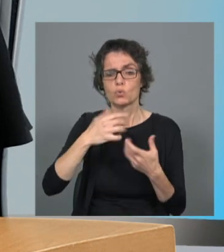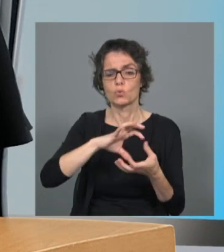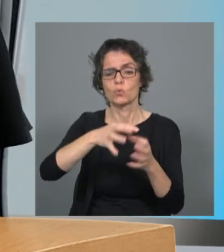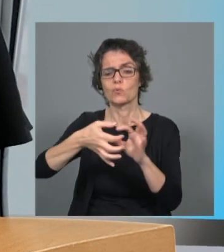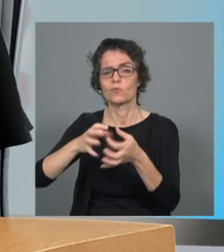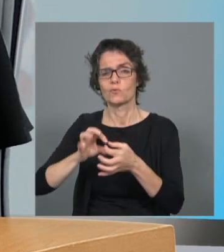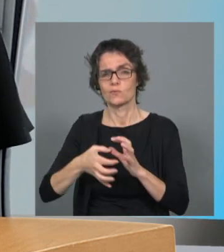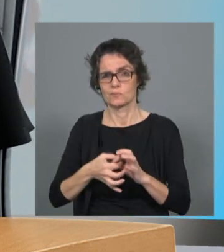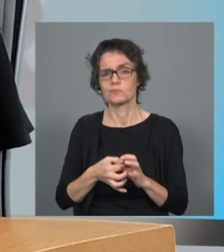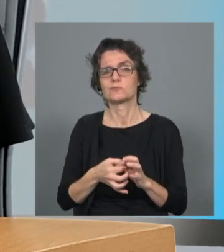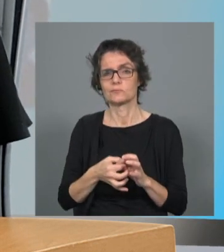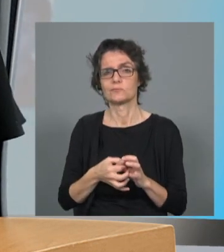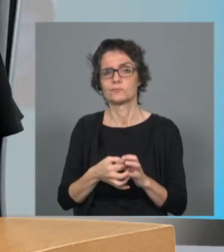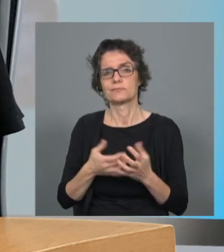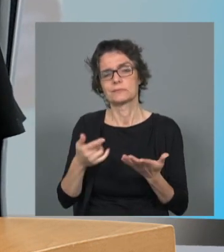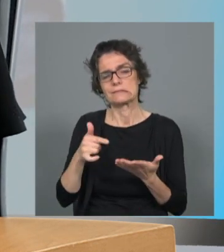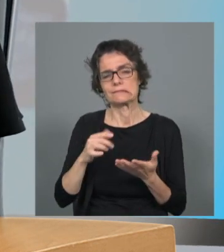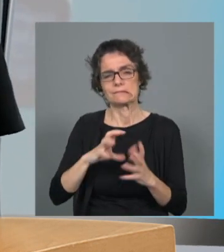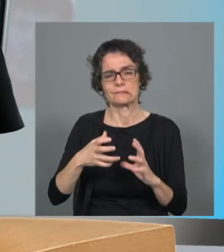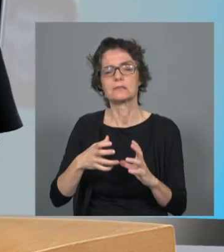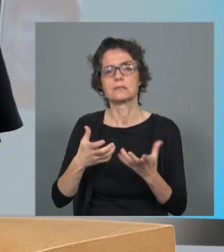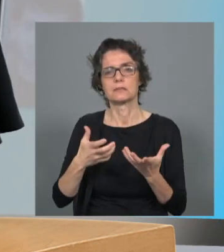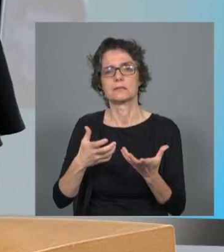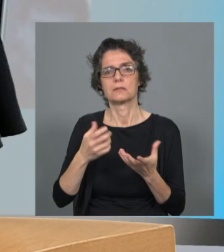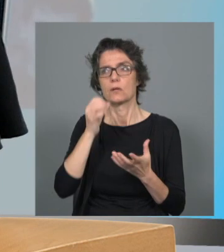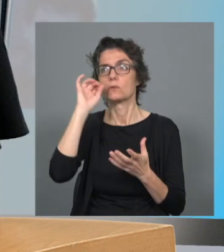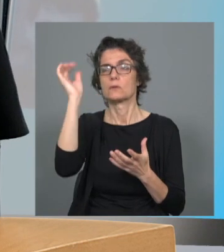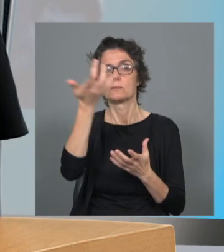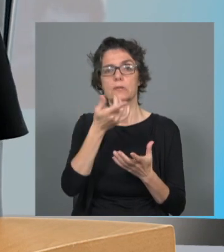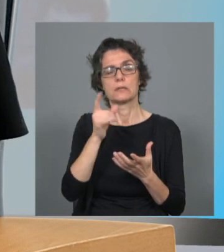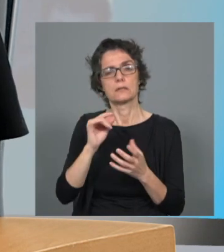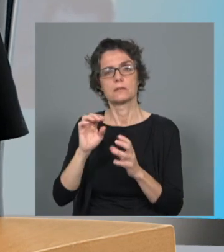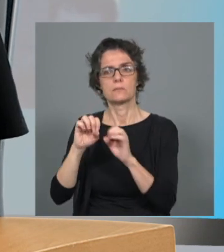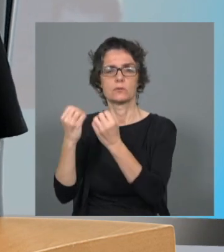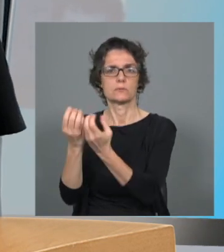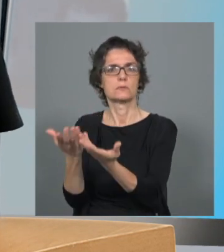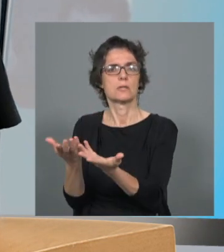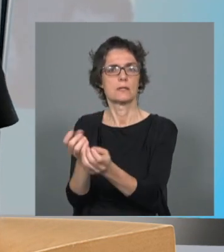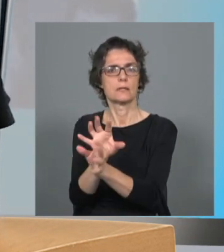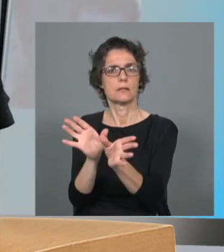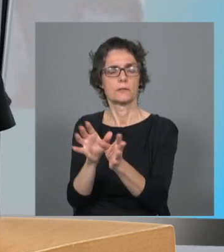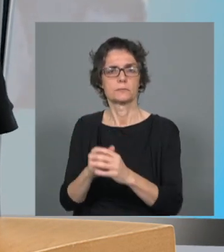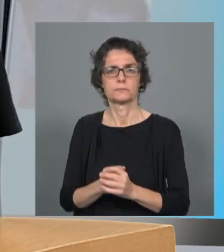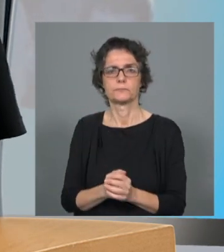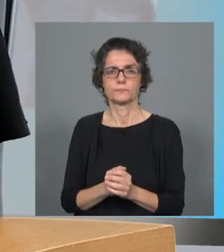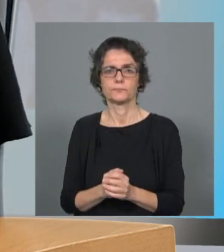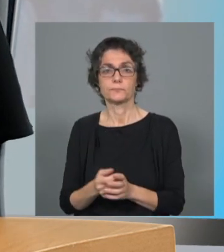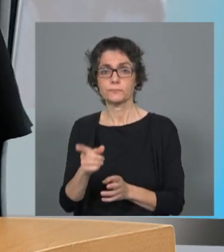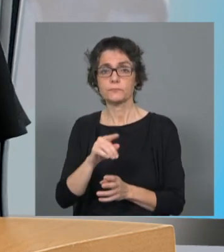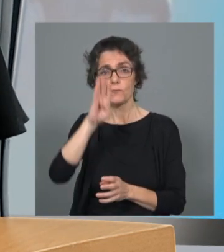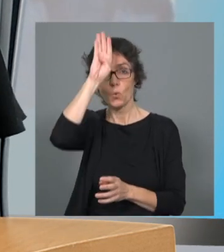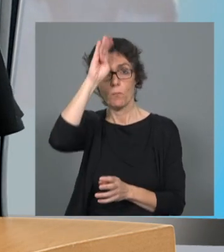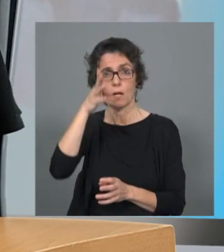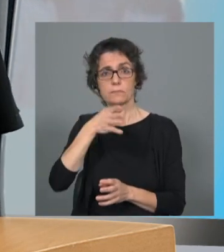Portanto, é uma crise do ambiente, uma crise social. E relança o carisma